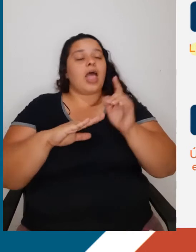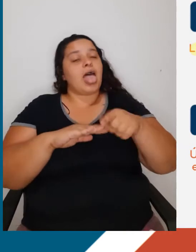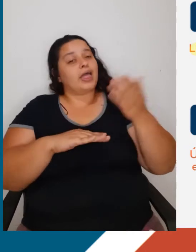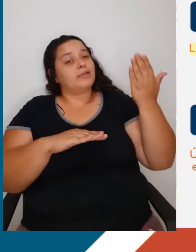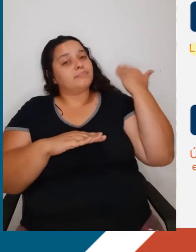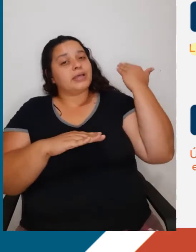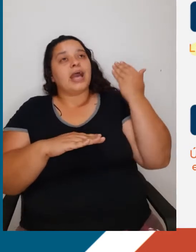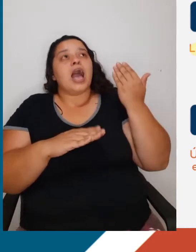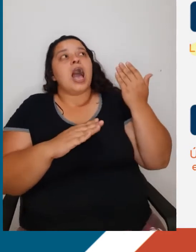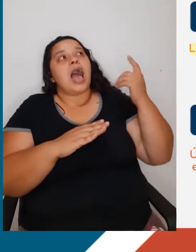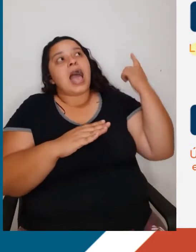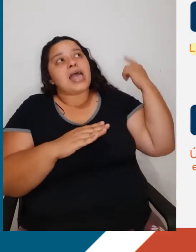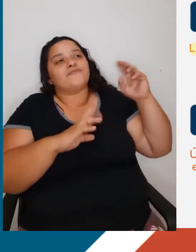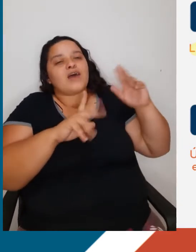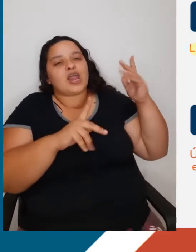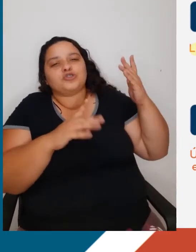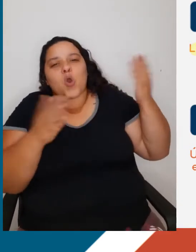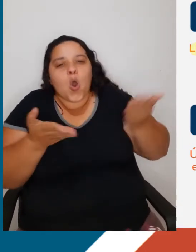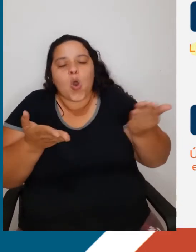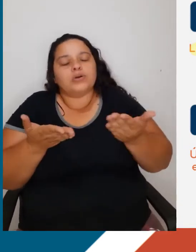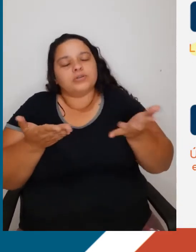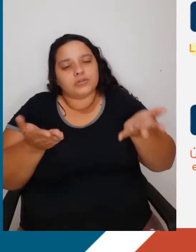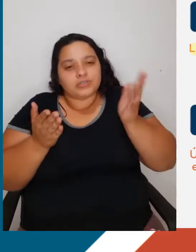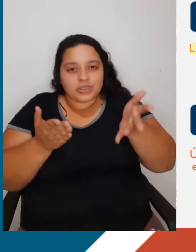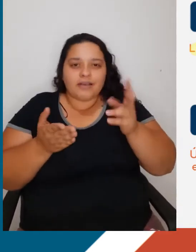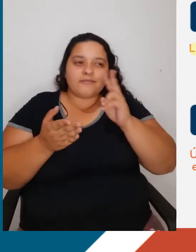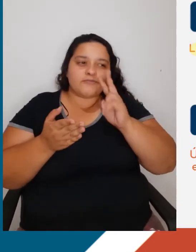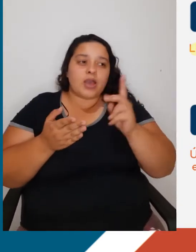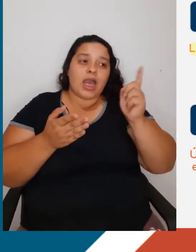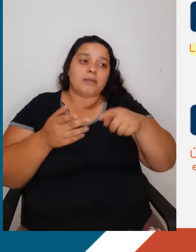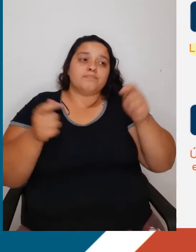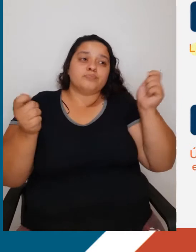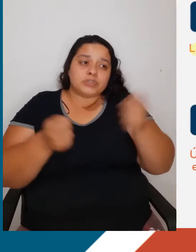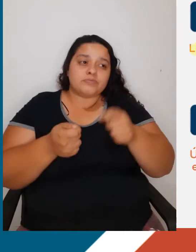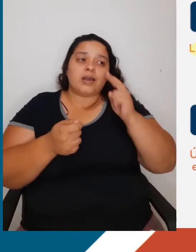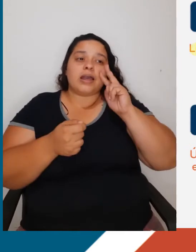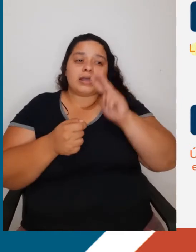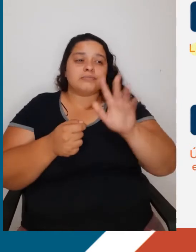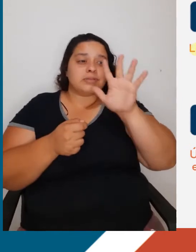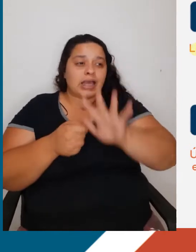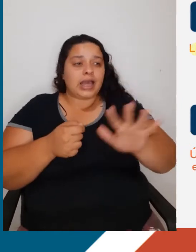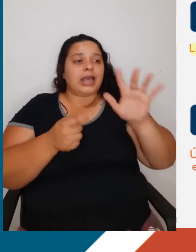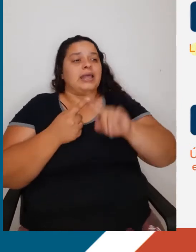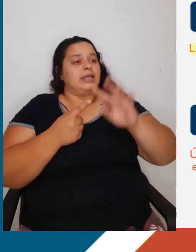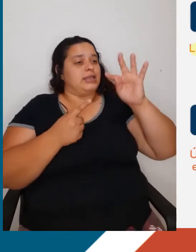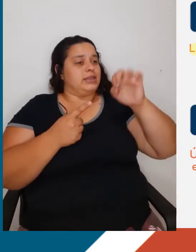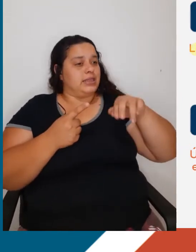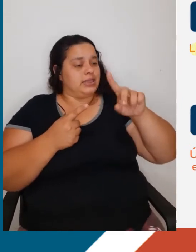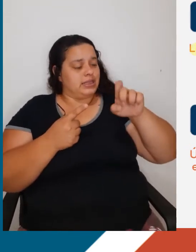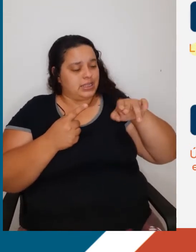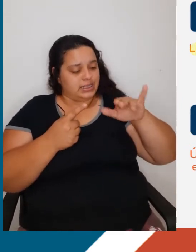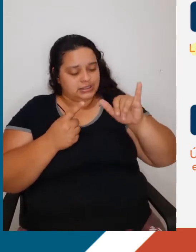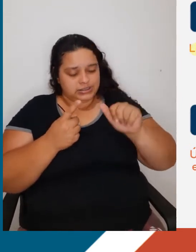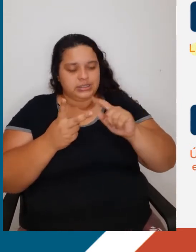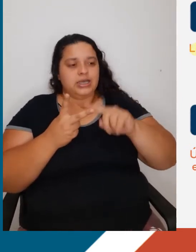um passado já não é hoje em dia. Portanto, como já adiantamos, é possível mapear apenas tendências,